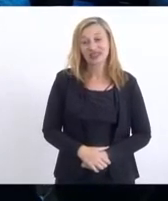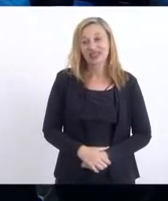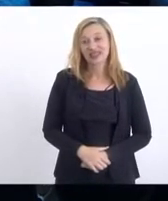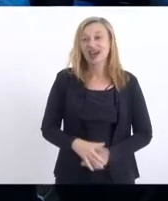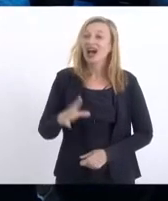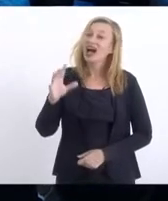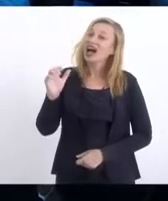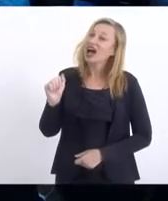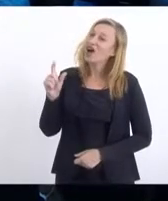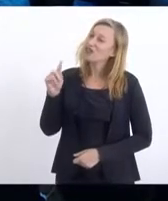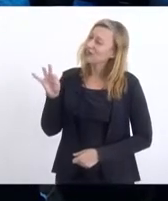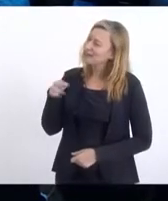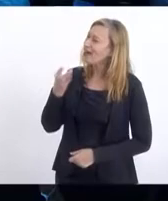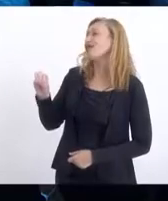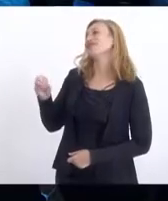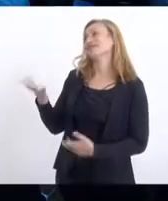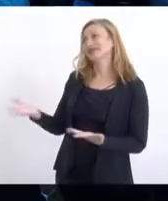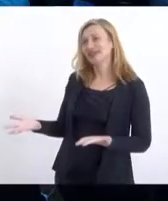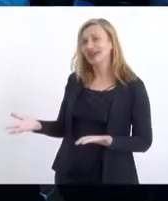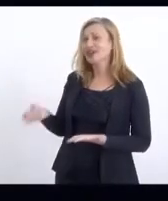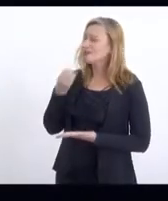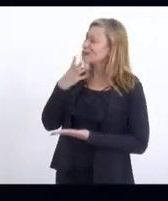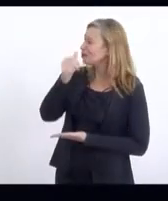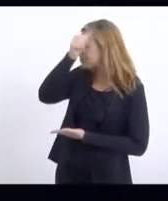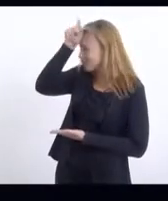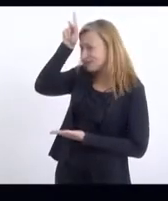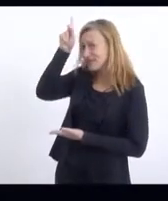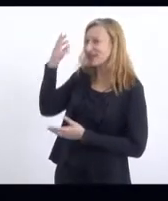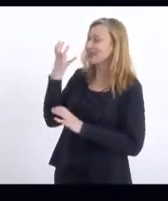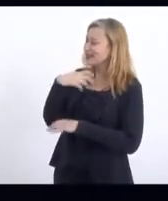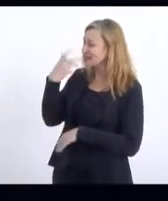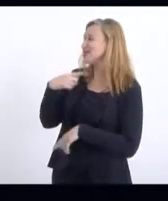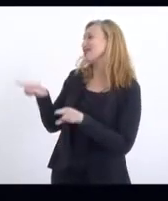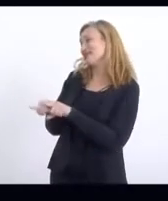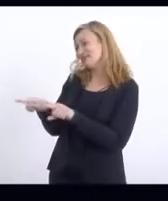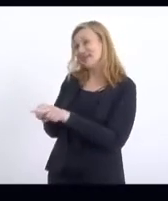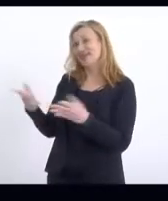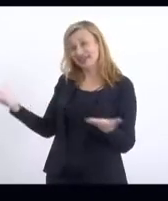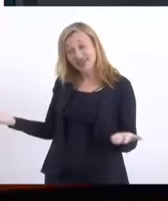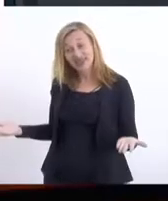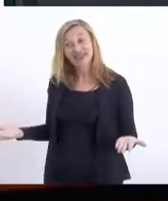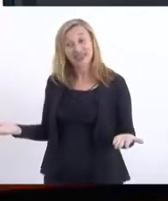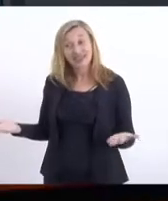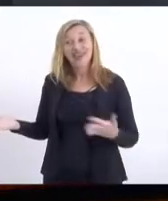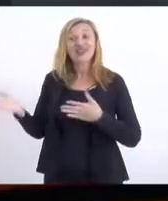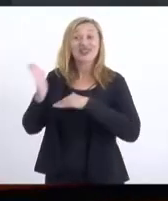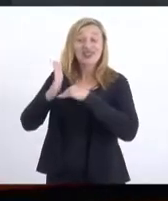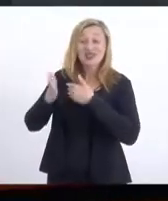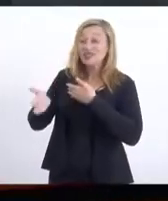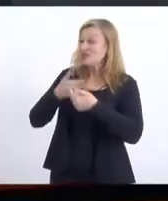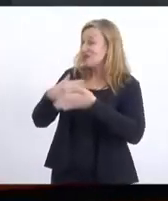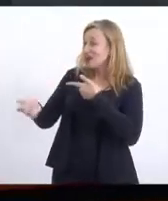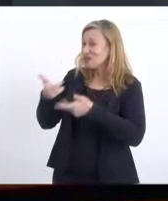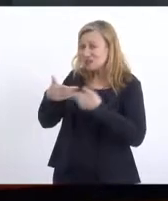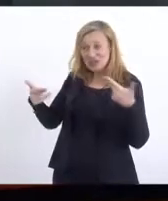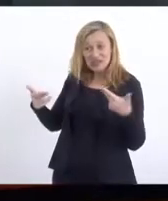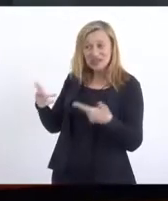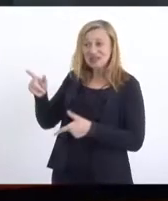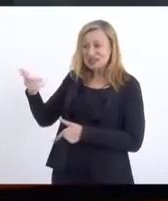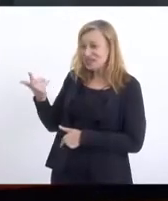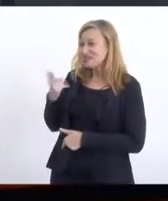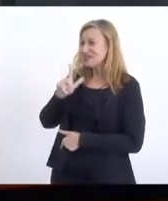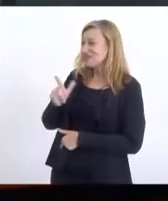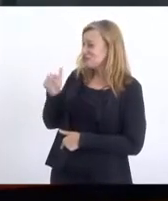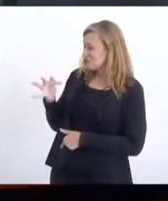Alfredão, tão bom prefeito como cantor. Qualquer jeito você está arrumado. Pode deixar, você